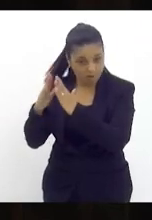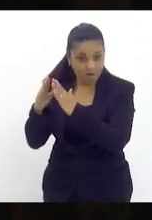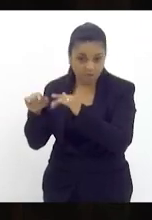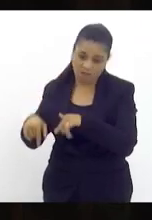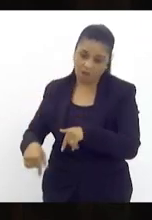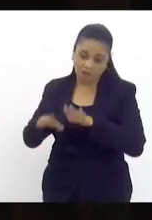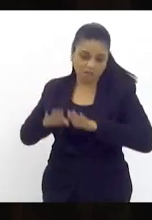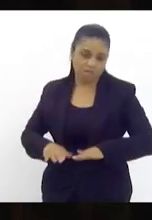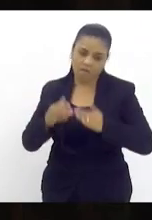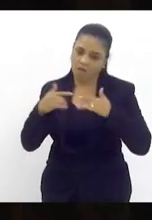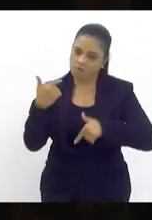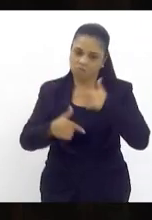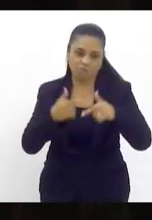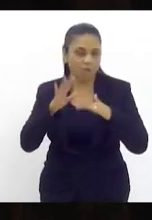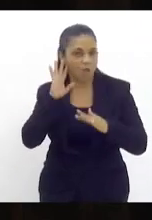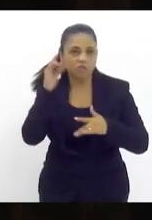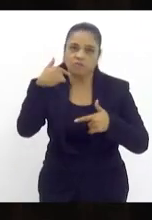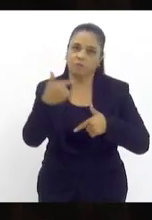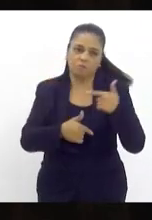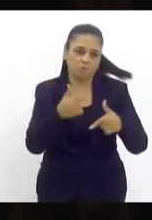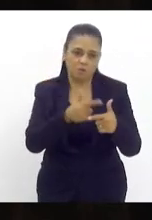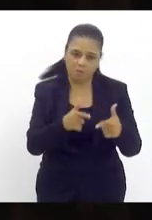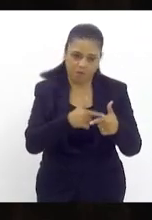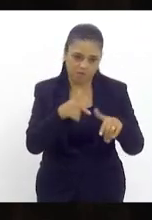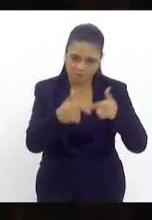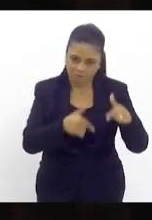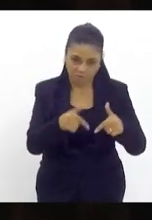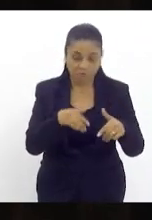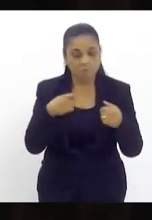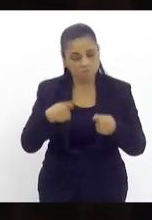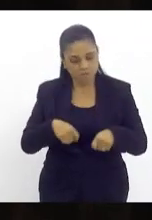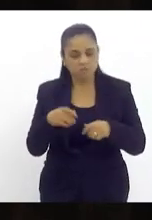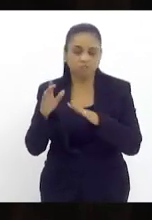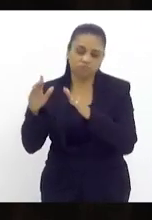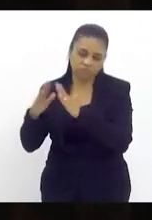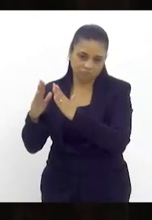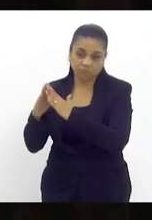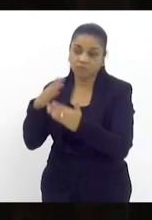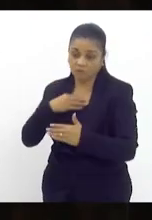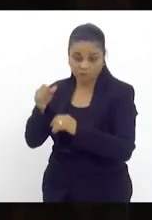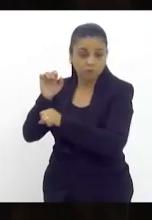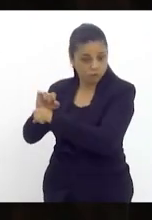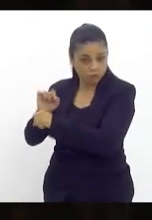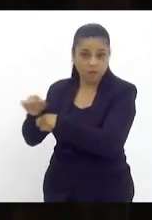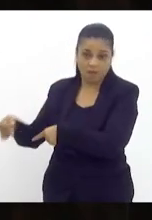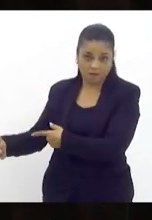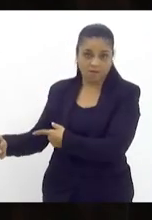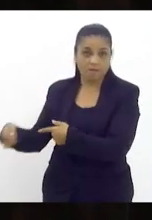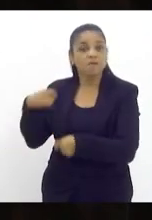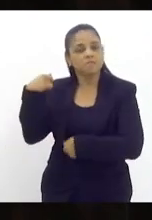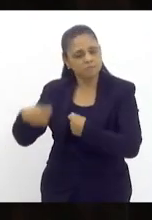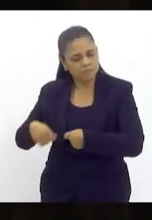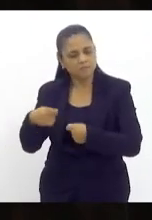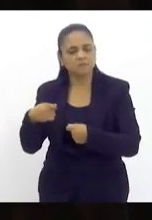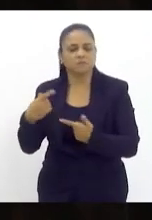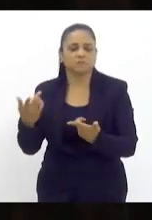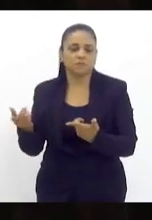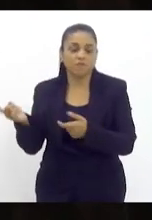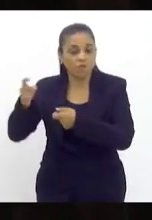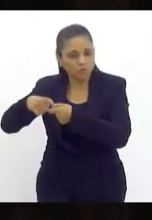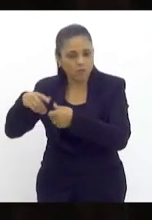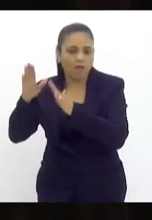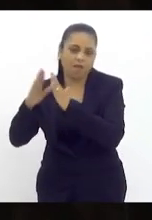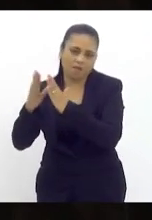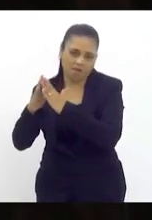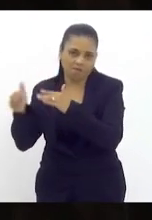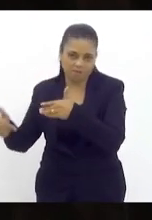coisas no trabalho, porque os filhos estão esperando. Então, nós trabalhamos muito para que se pudesse voltar ao lar, né?